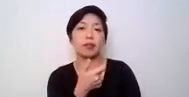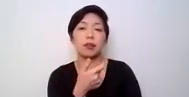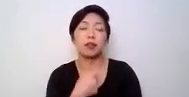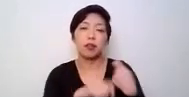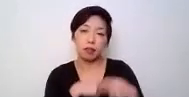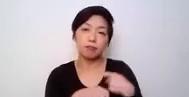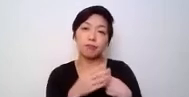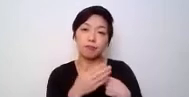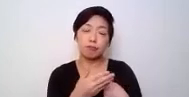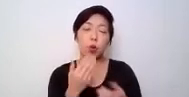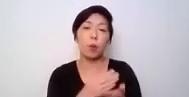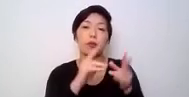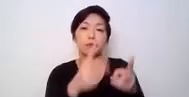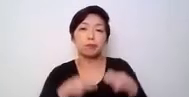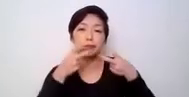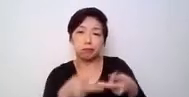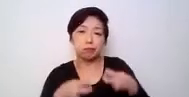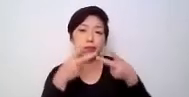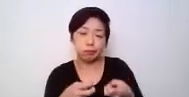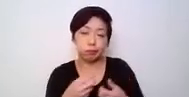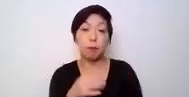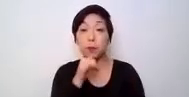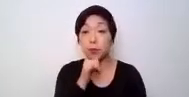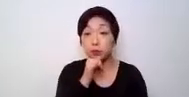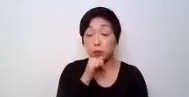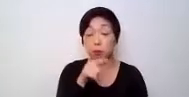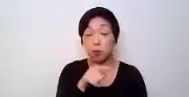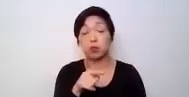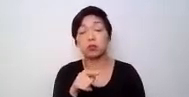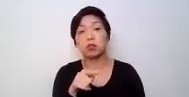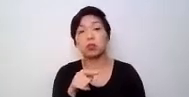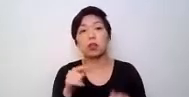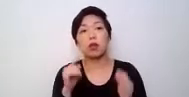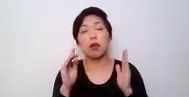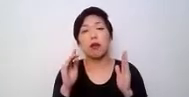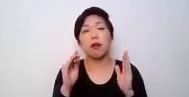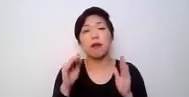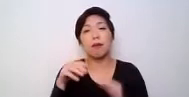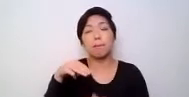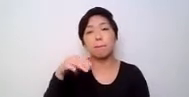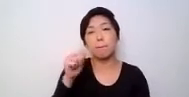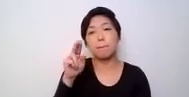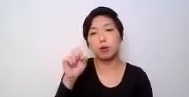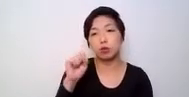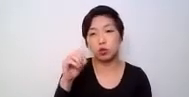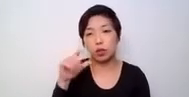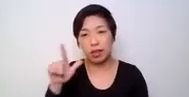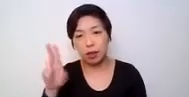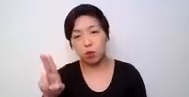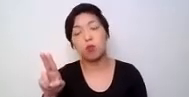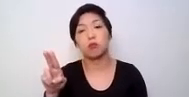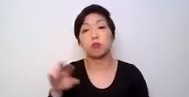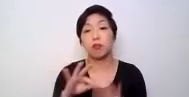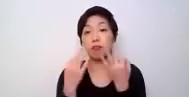algum retorno financeiro por quê? por exemplo o mausoléu da família Rubel esse terreno ele foi comprado em 1951 foi